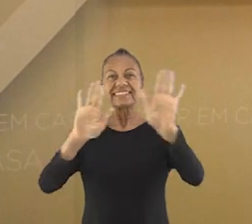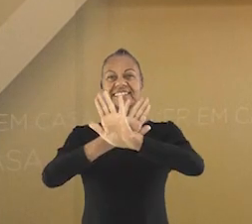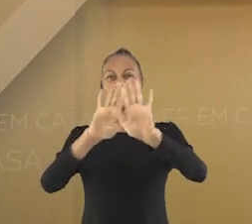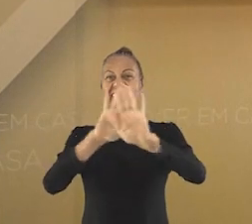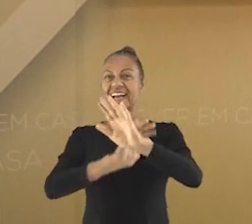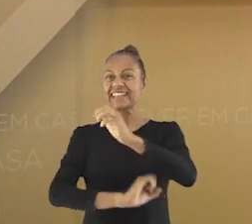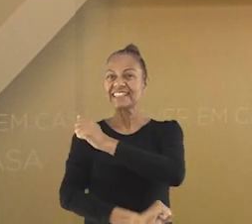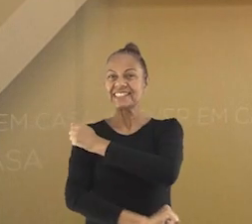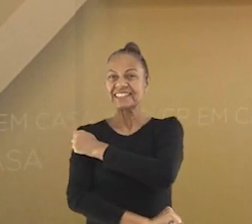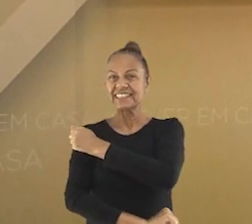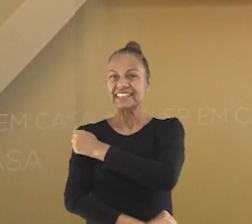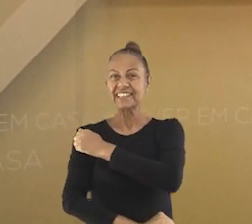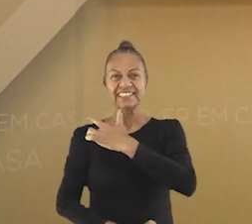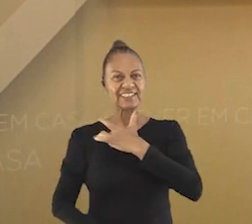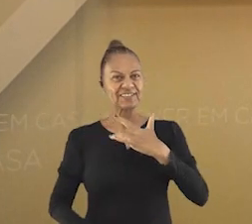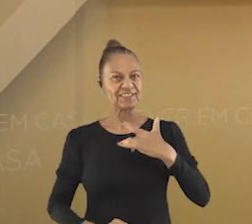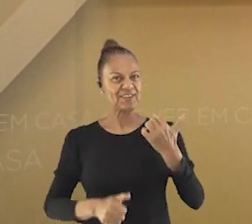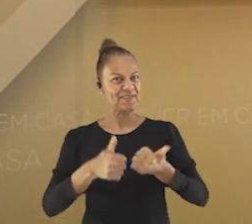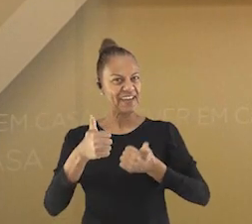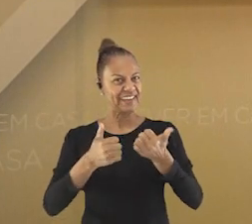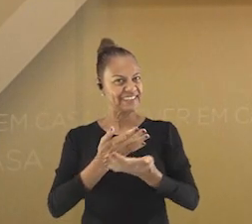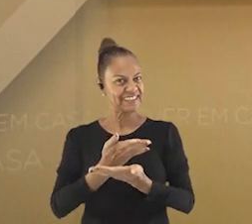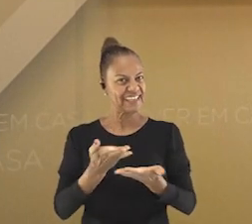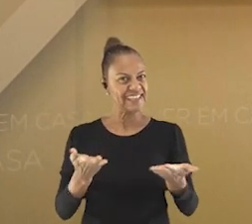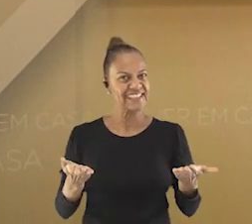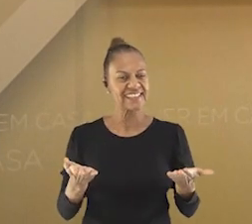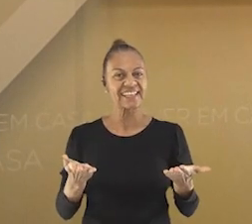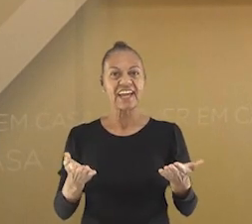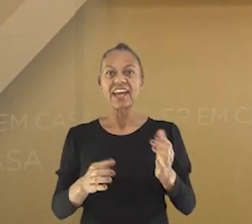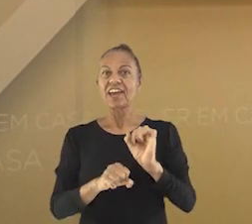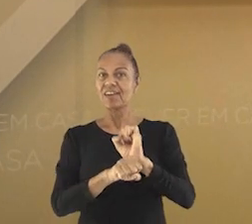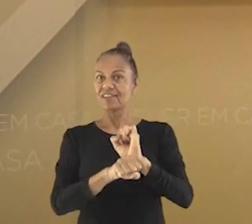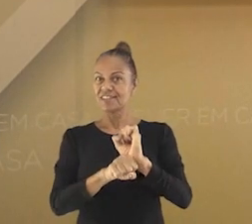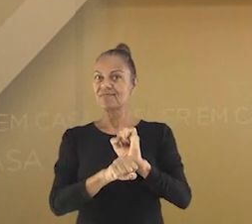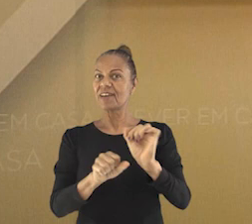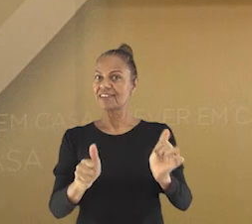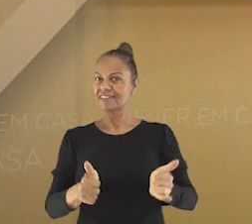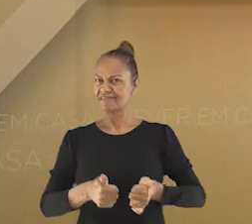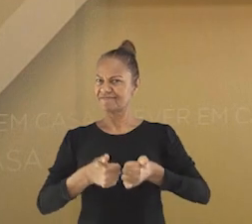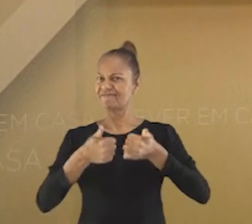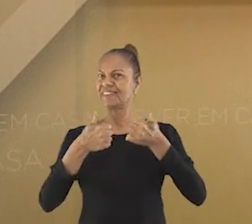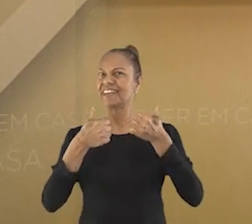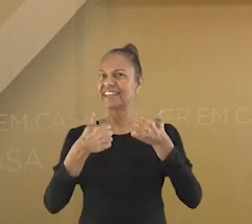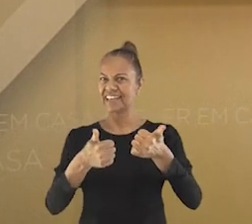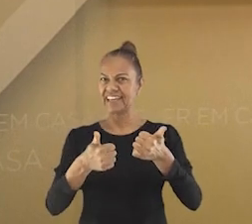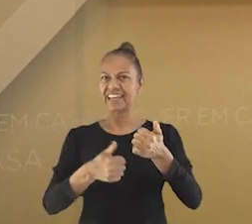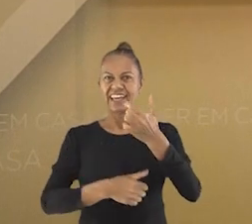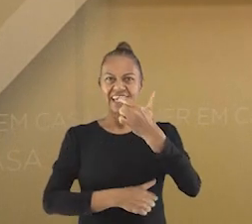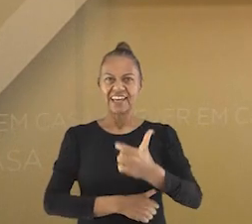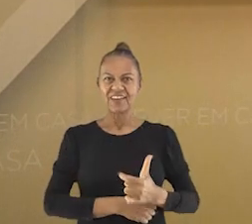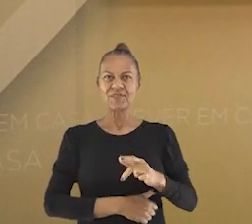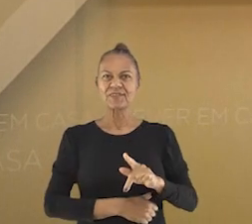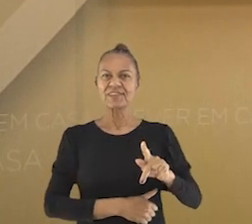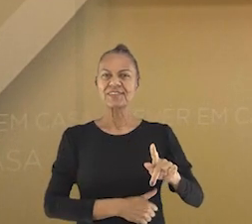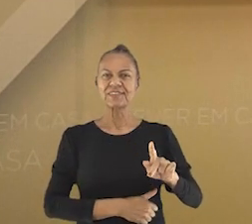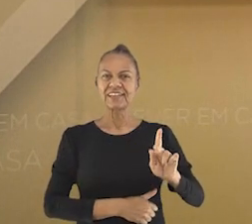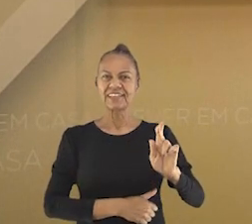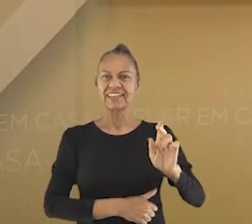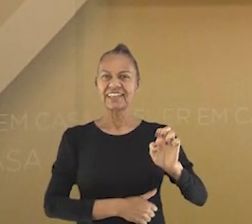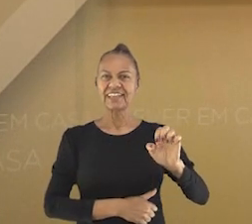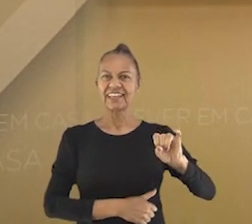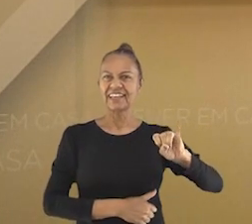Olá, estudantes! Tudo bem com vocês? Espero que estejam ótimos. Eu sou a professora